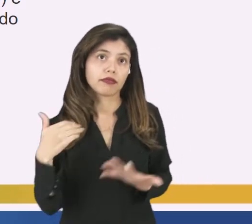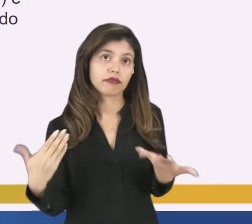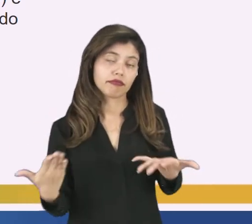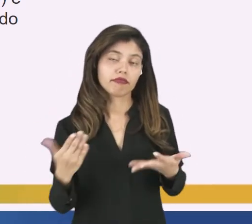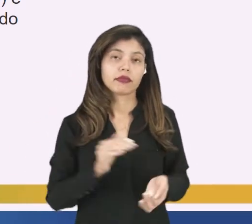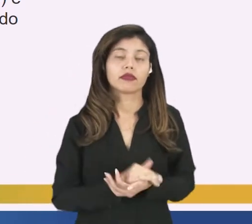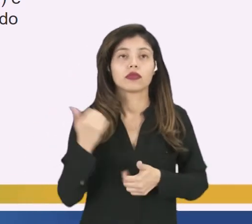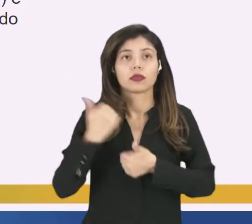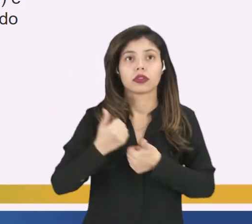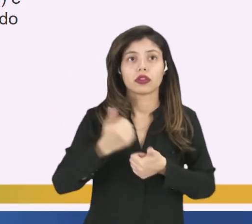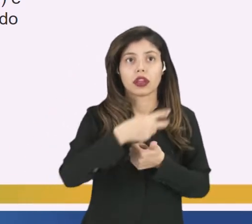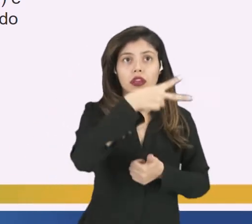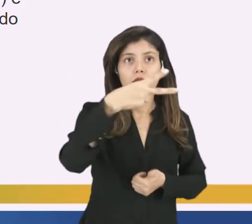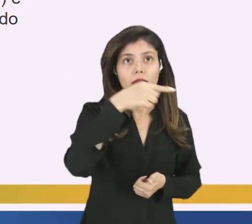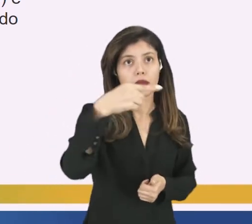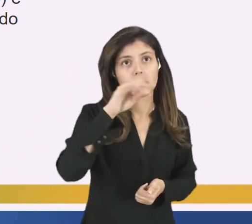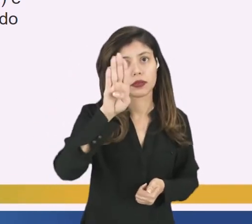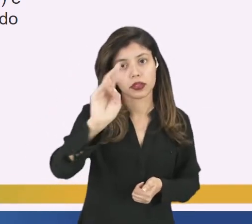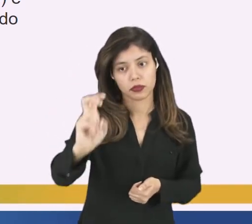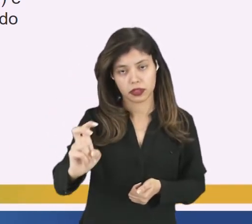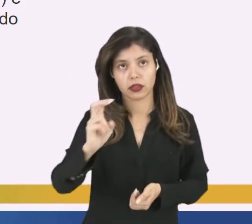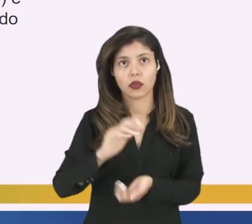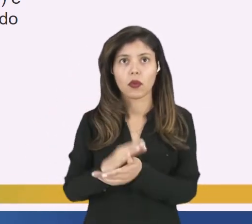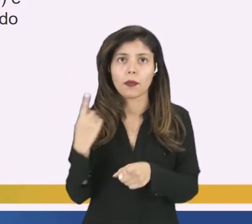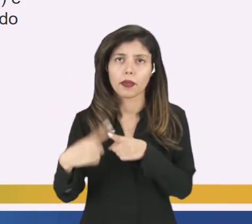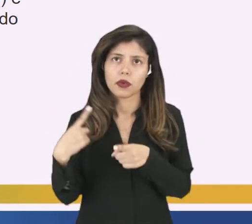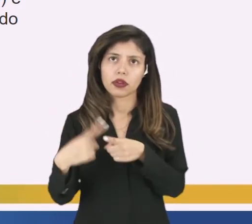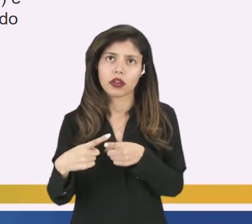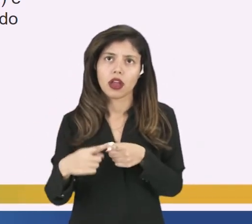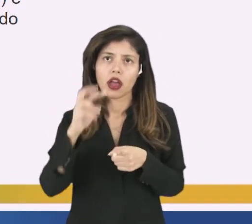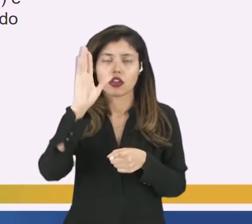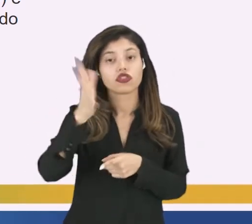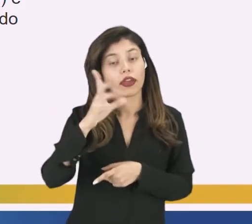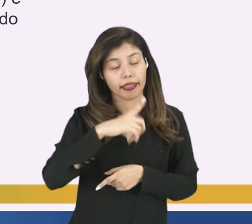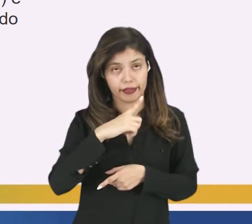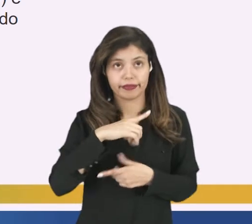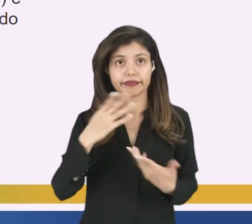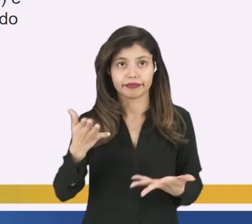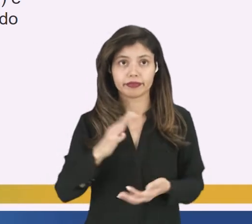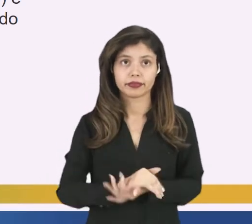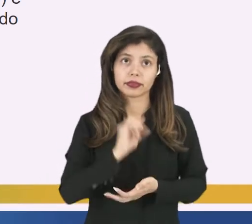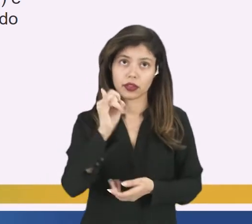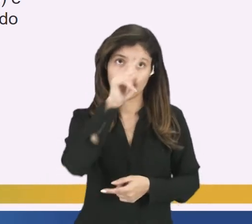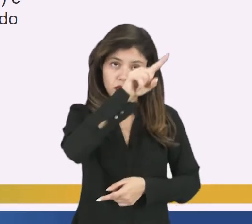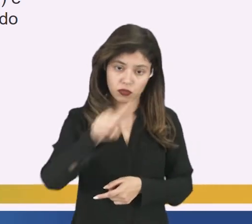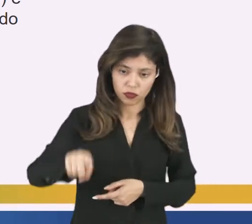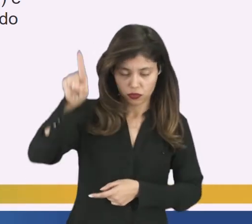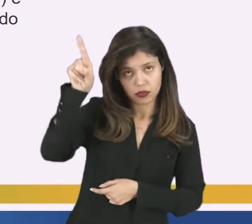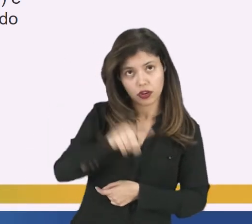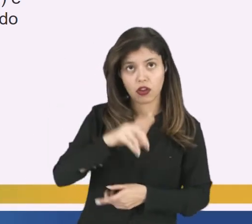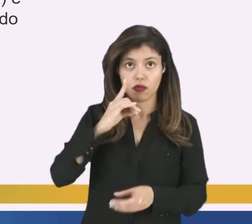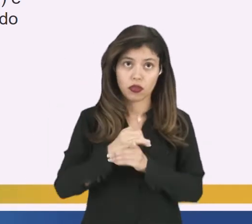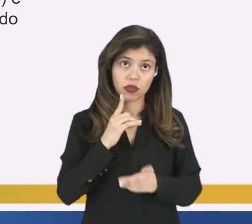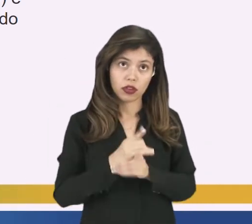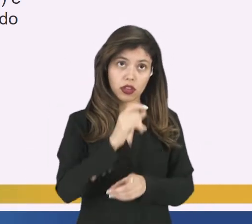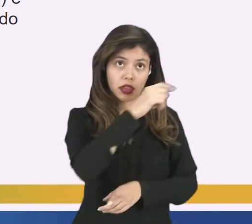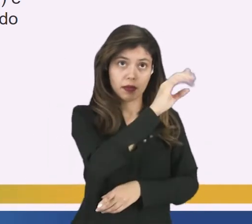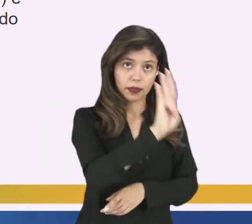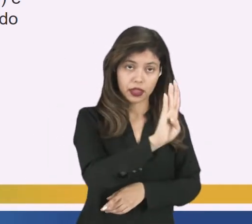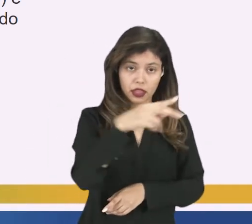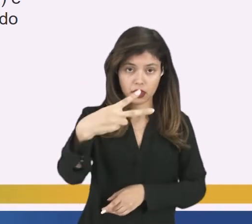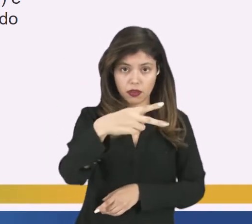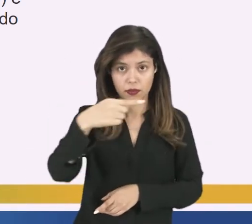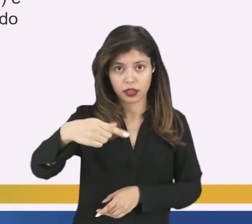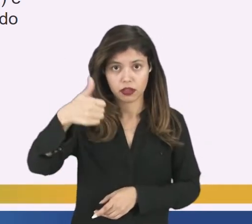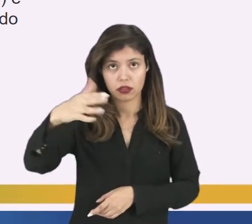menos B sobre A? Então, o 2 é igual a menos B sobre 5, porque a coordenada aqui eu já tenho, ó. Se eu cruzar aqui, eu vou encontrar